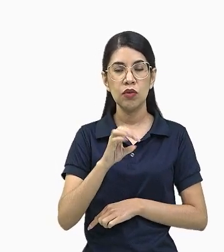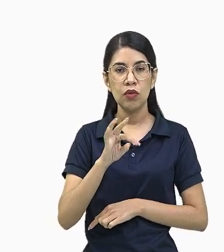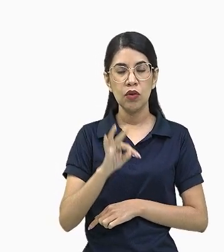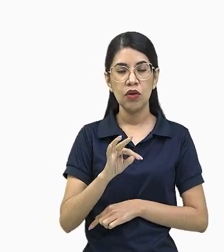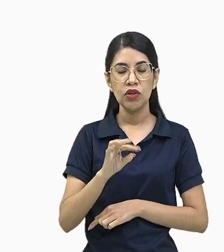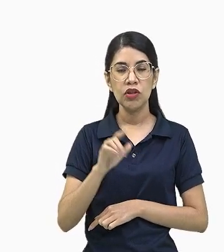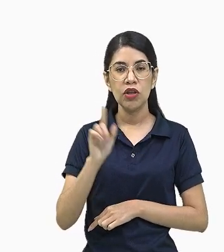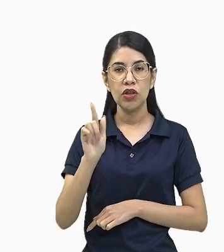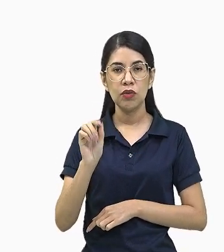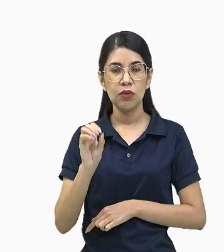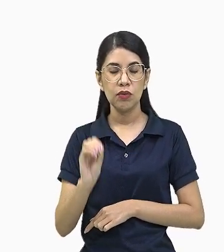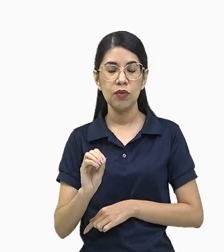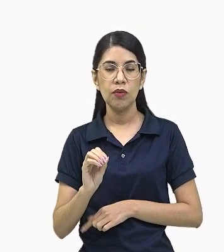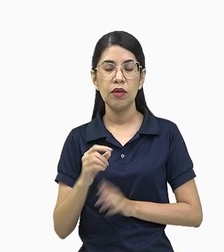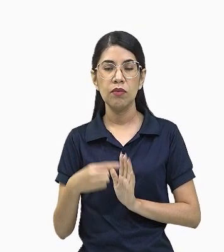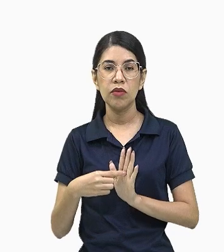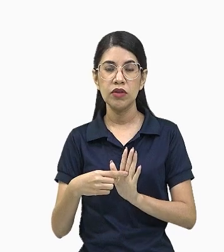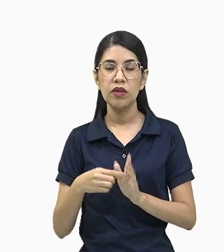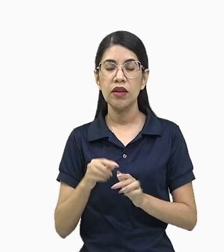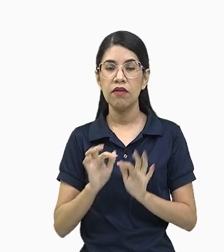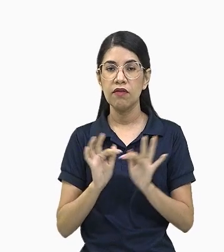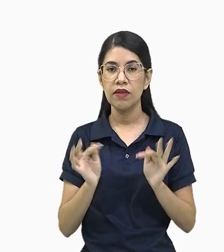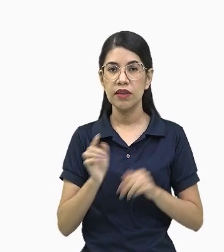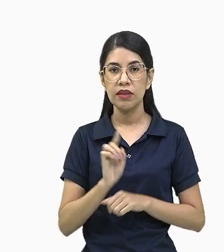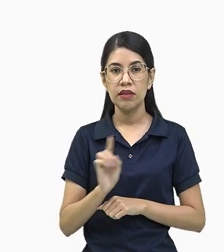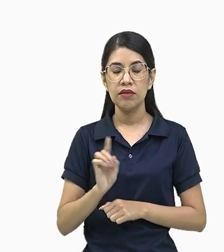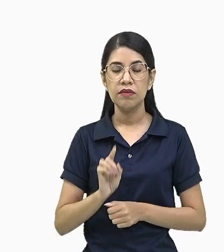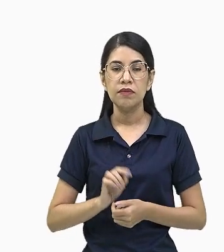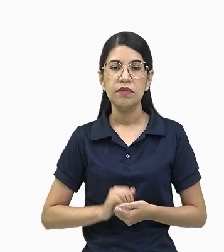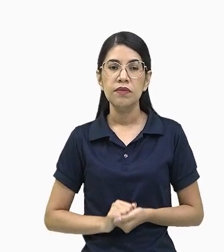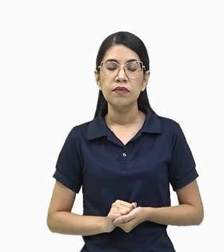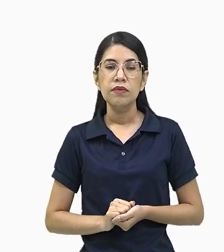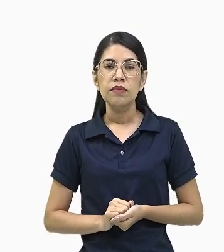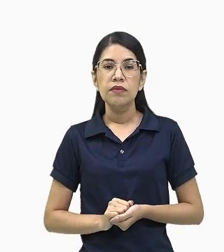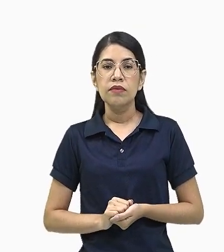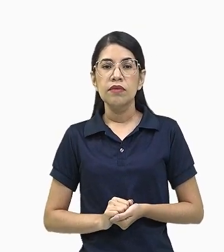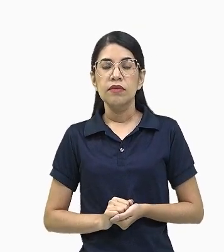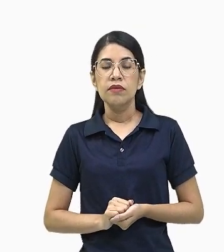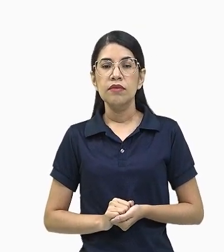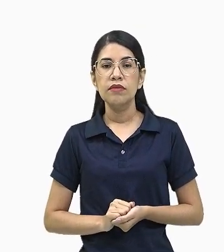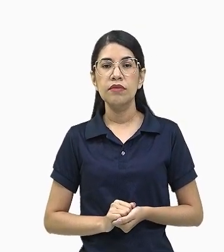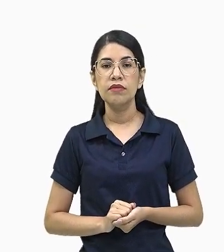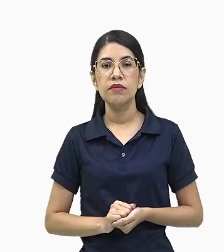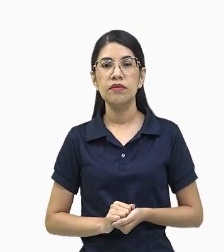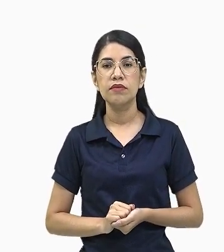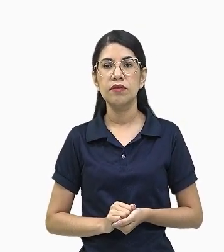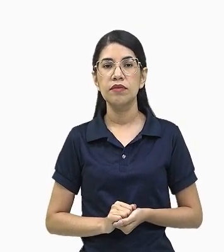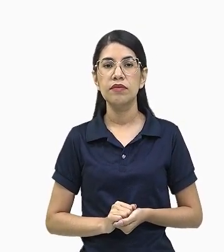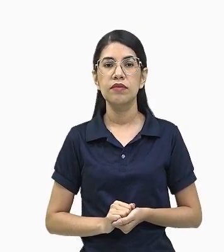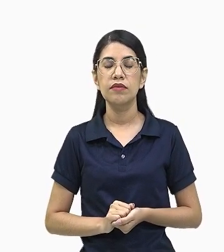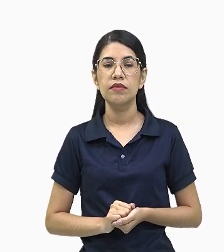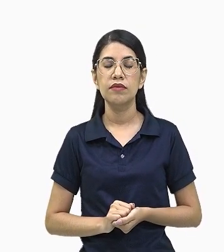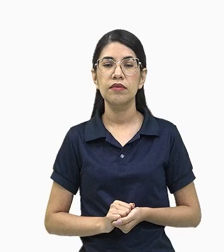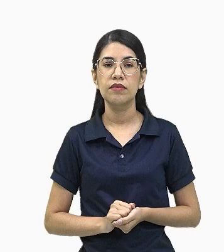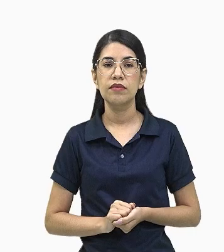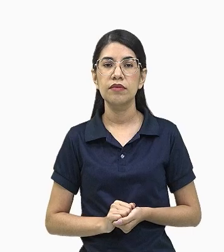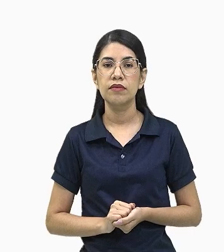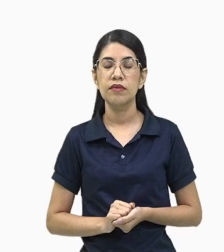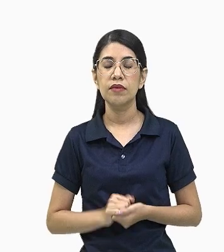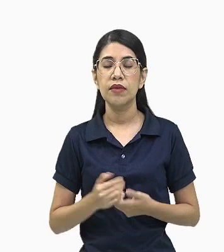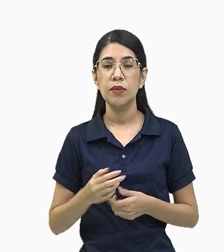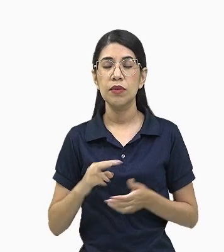está na negativa. Então, my friend to the market yesterday. Então,